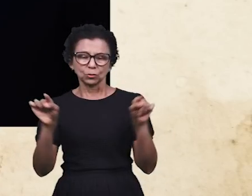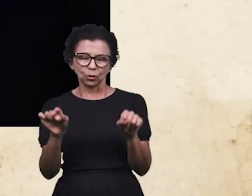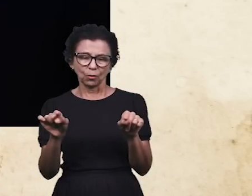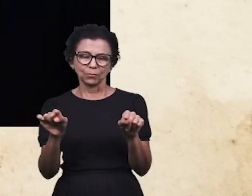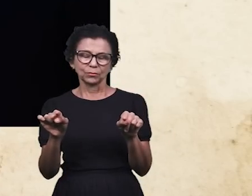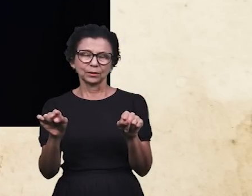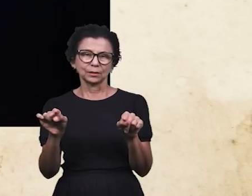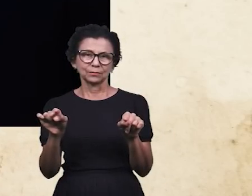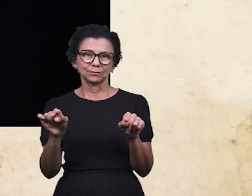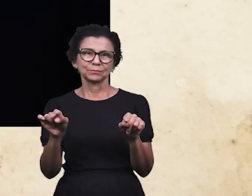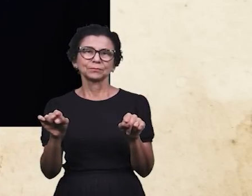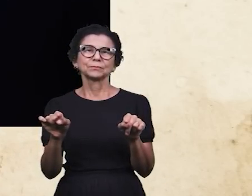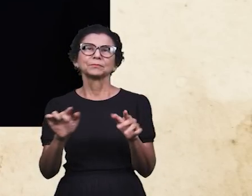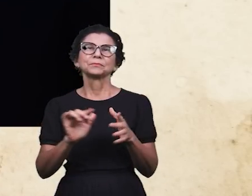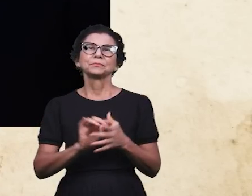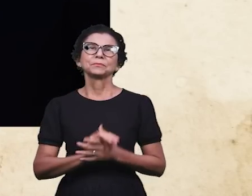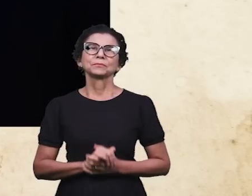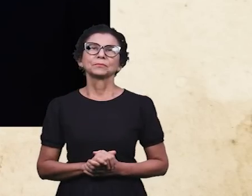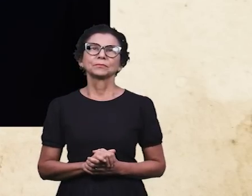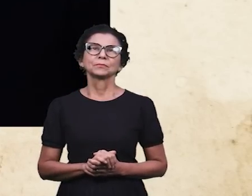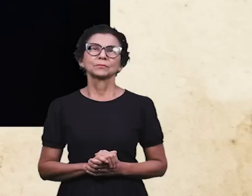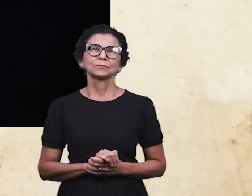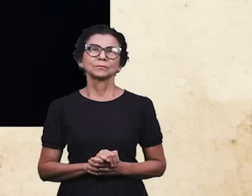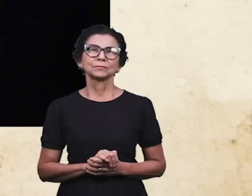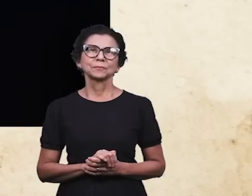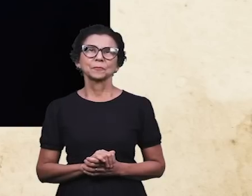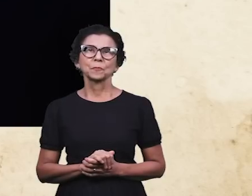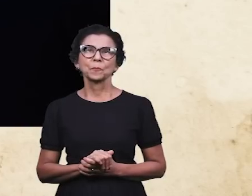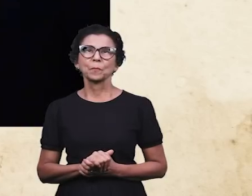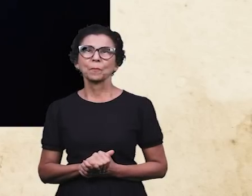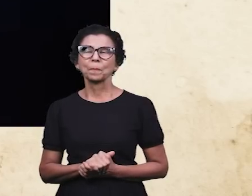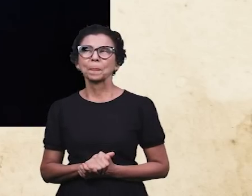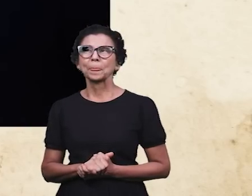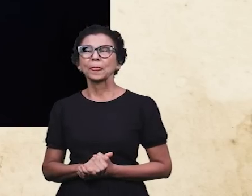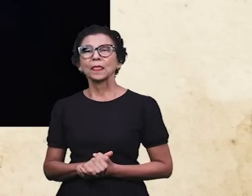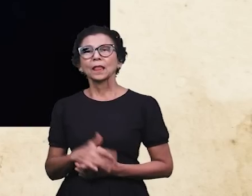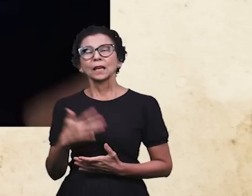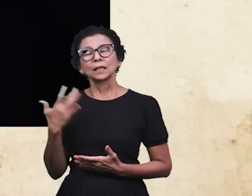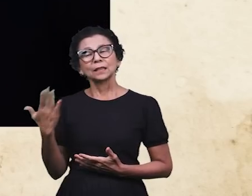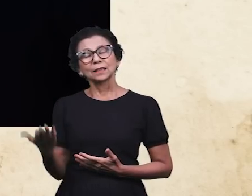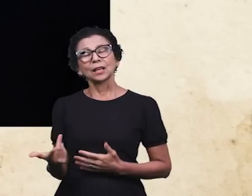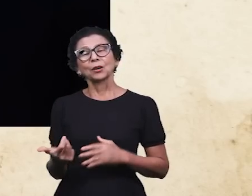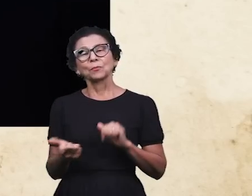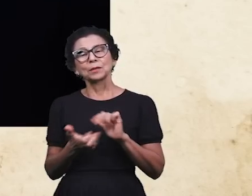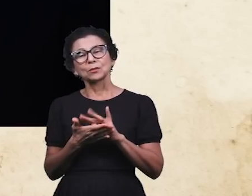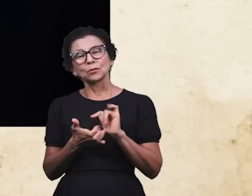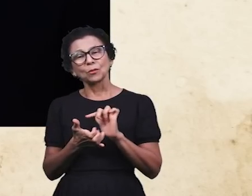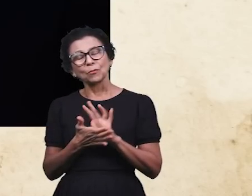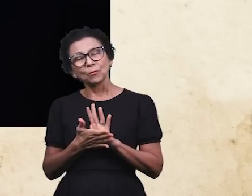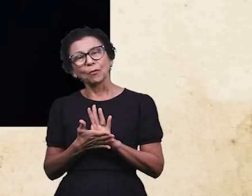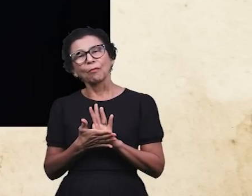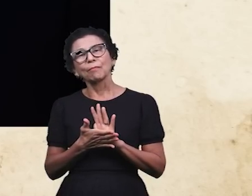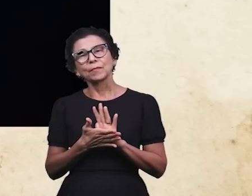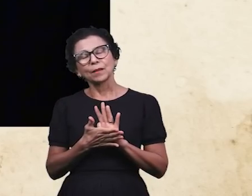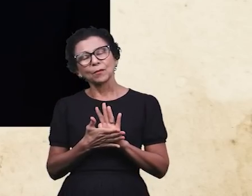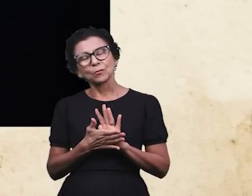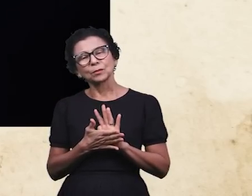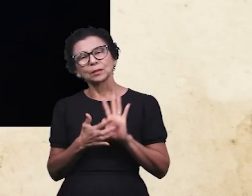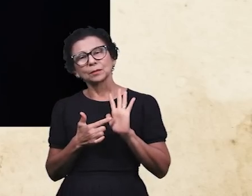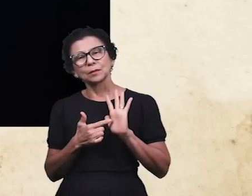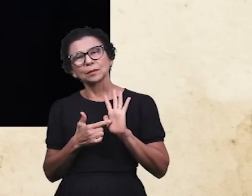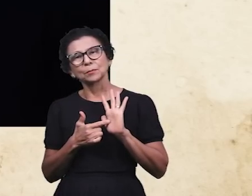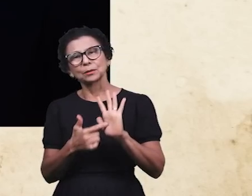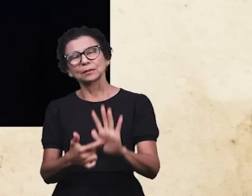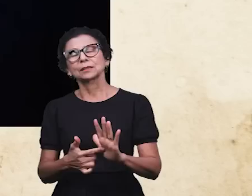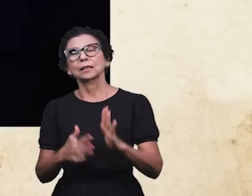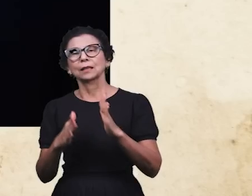louvor cantado e tocado para o responsável pelo louvor de Barro Vermelho. Mas a minha grande experiência foi